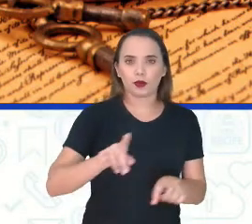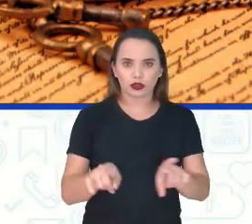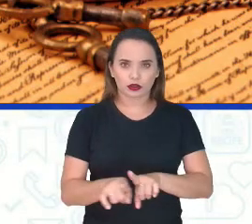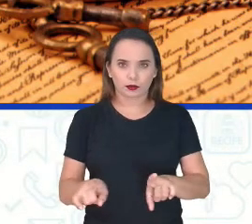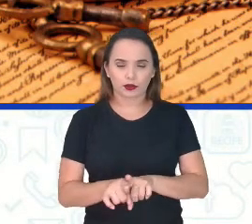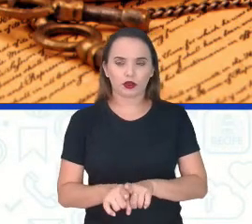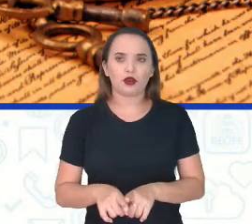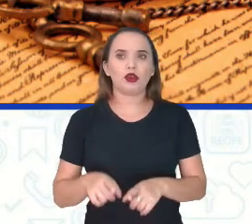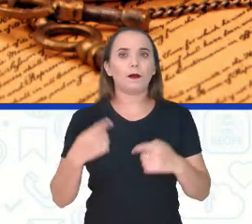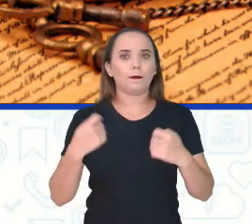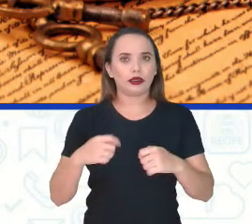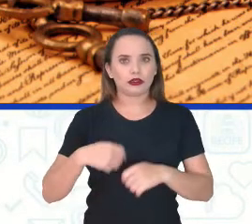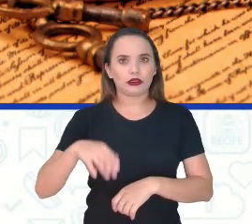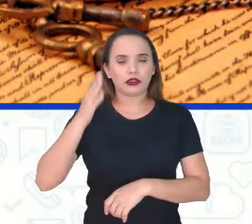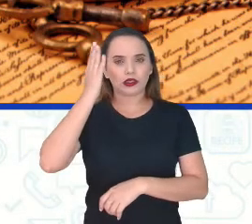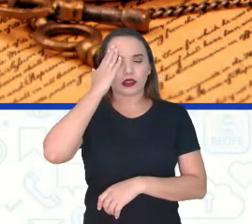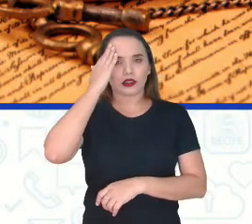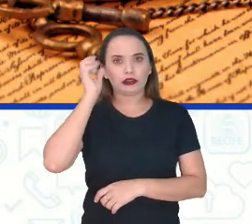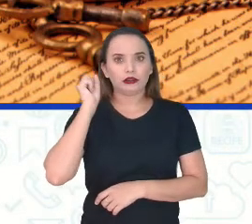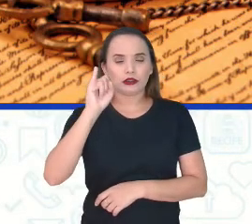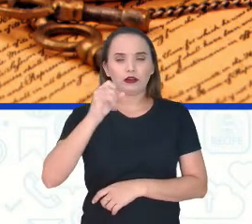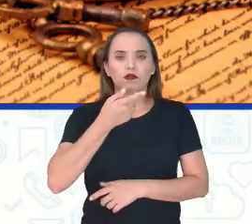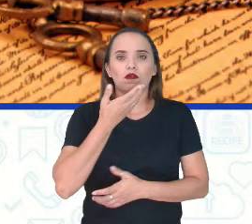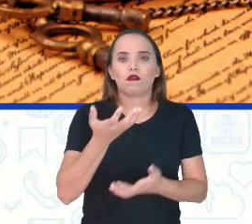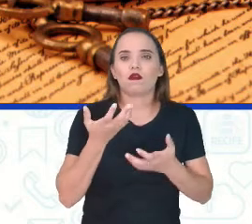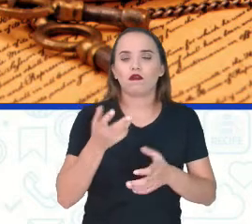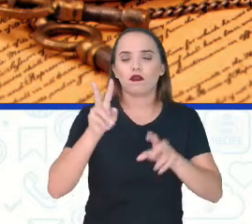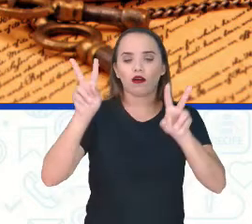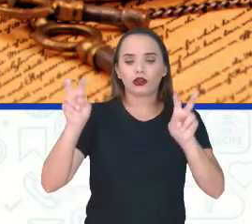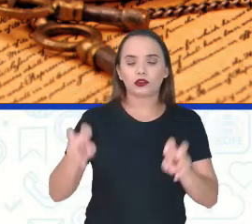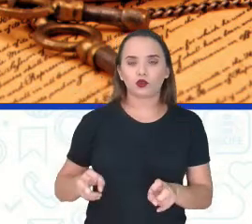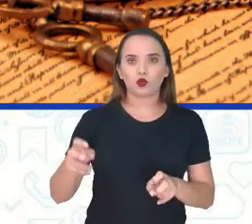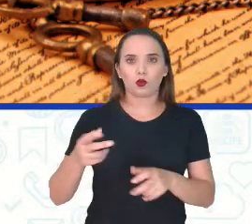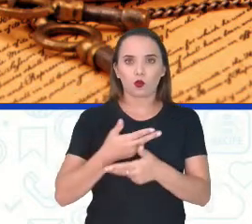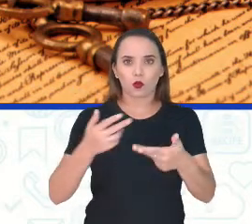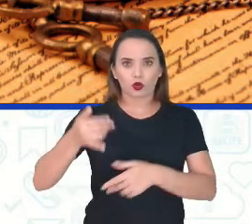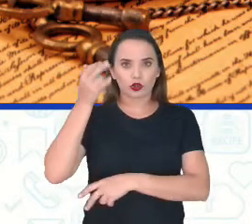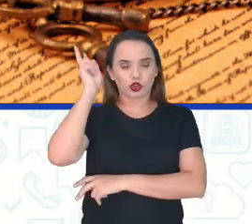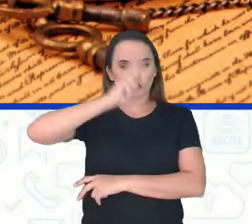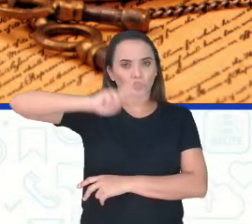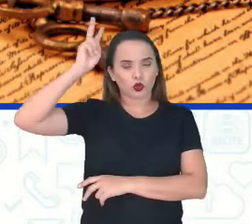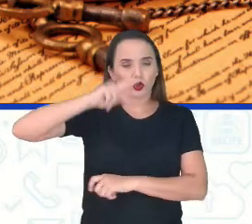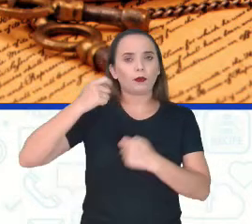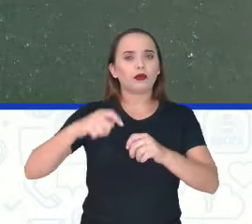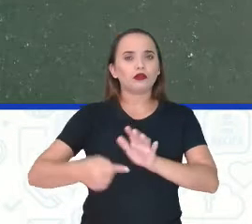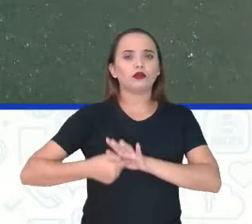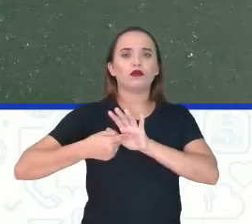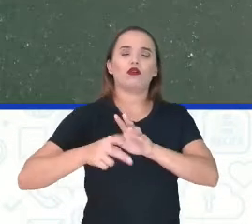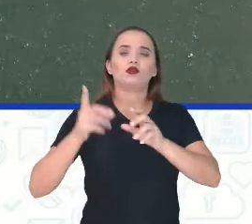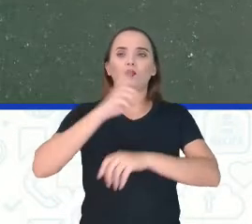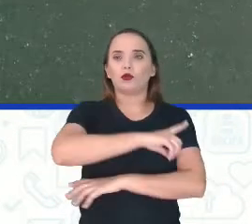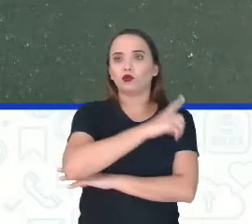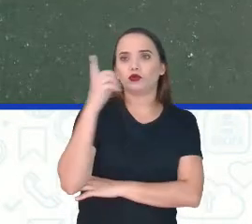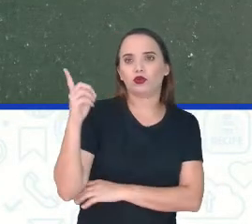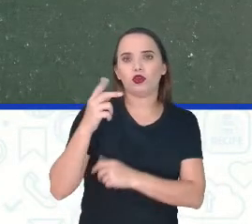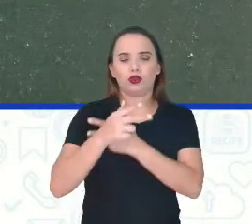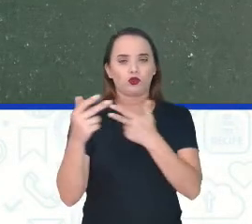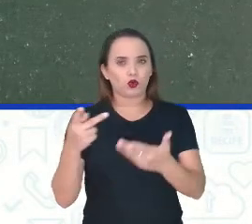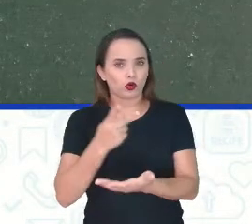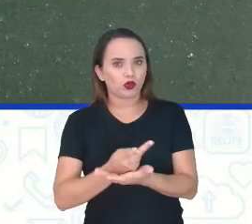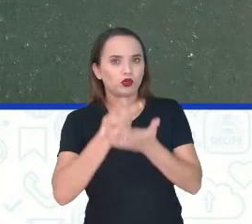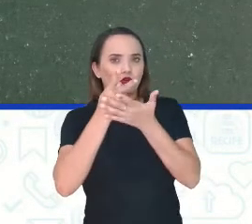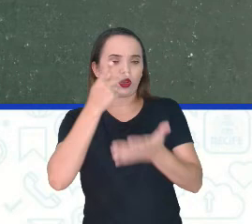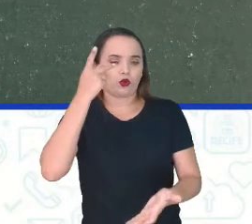precisa saber abordar um fato histórico referente ao assunto em pauta, com datas, locais e fatos ocorridos. E